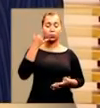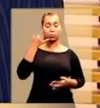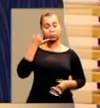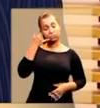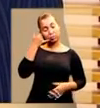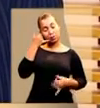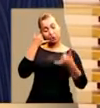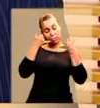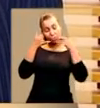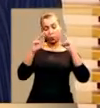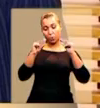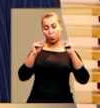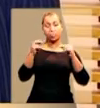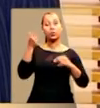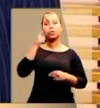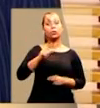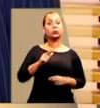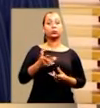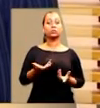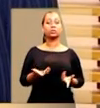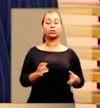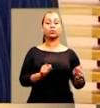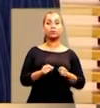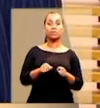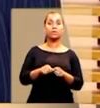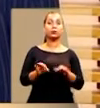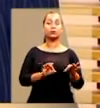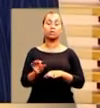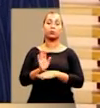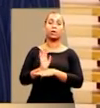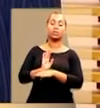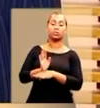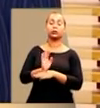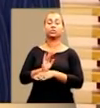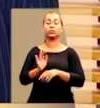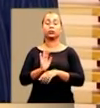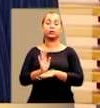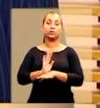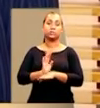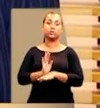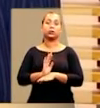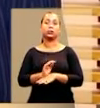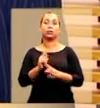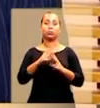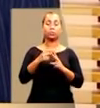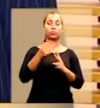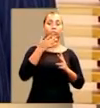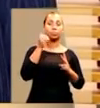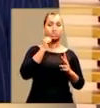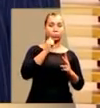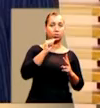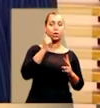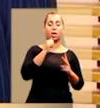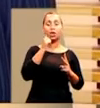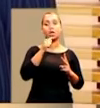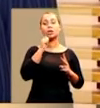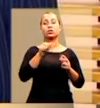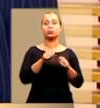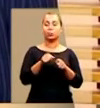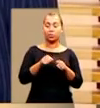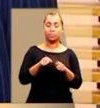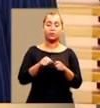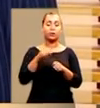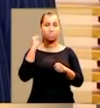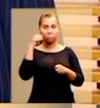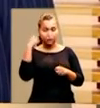um telefonema de um artista da cidade que não está conseguindo viabilizar um projeto dele de cinema, que contratou 2 atrizes